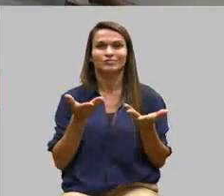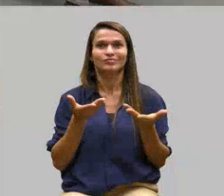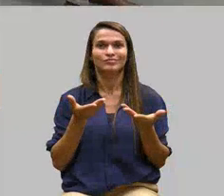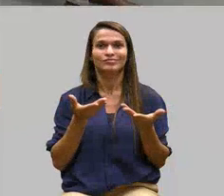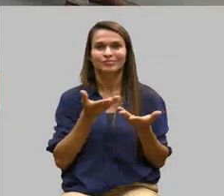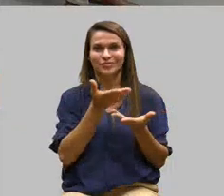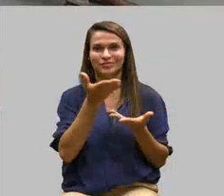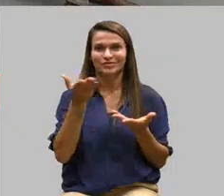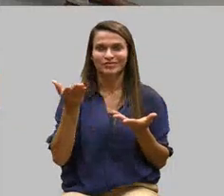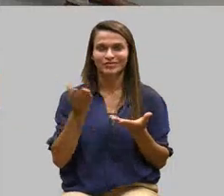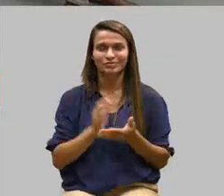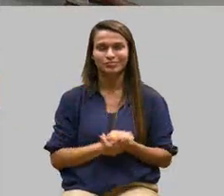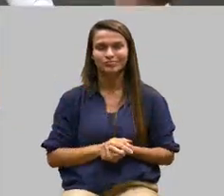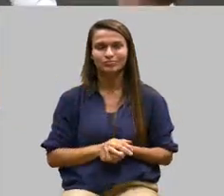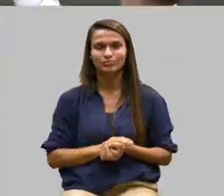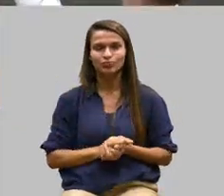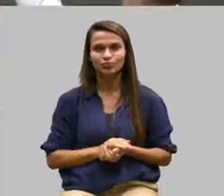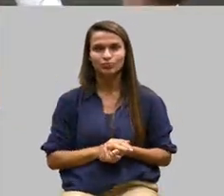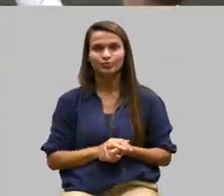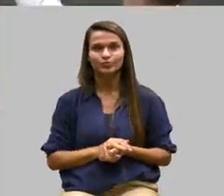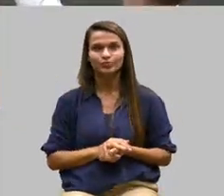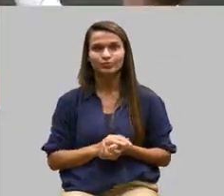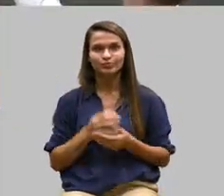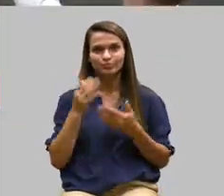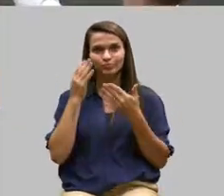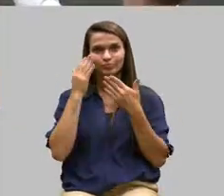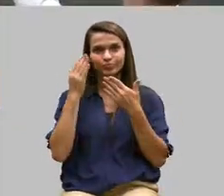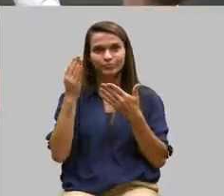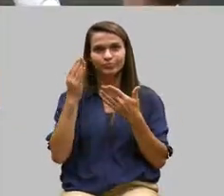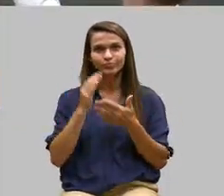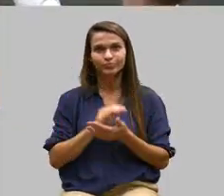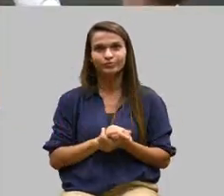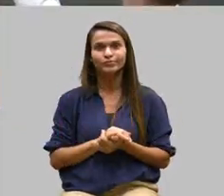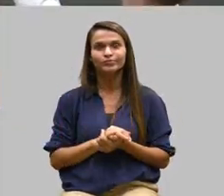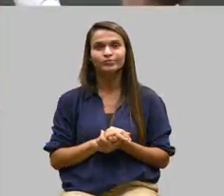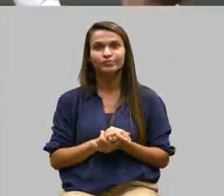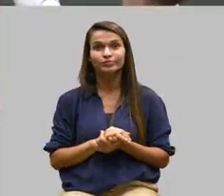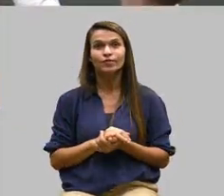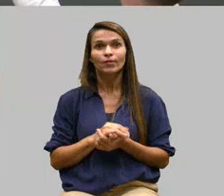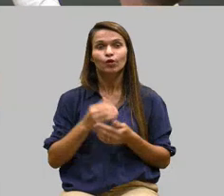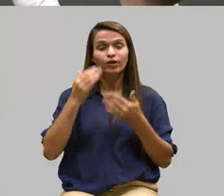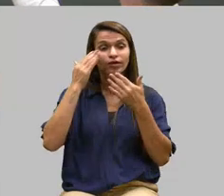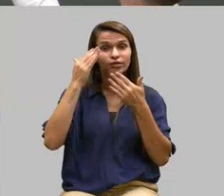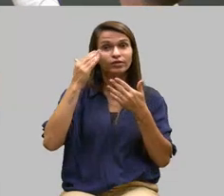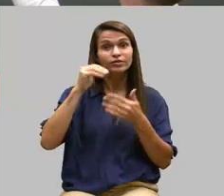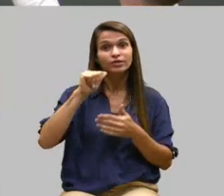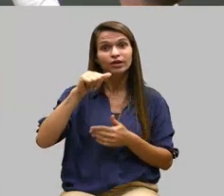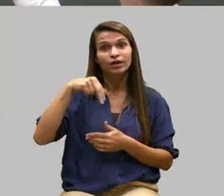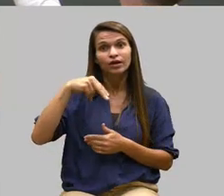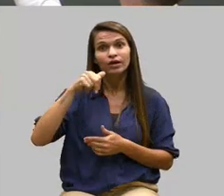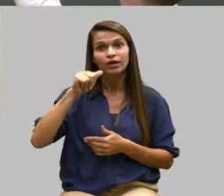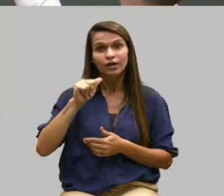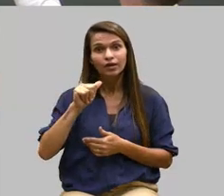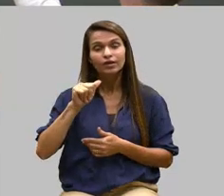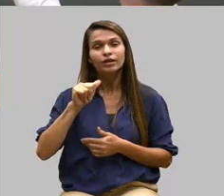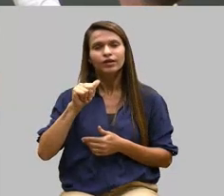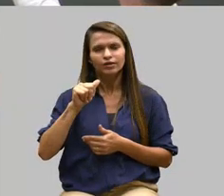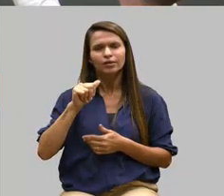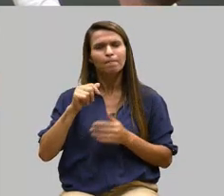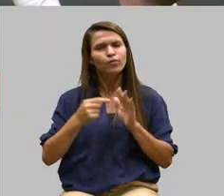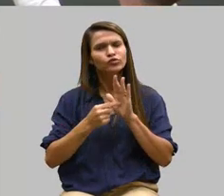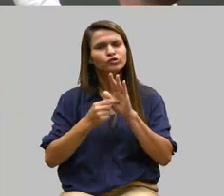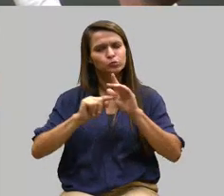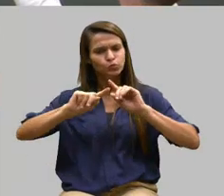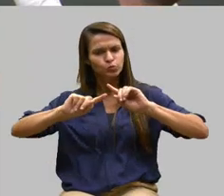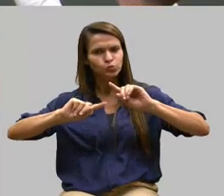agradeço a Ana Lúcia Oliveira é uma pessoa que está mostrando realmente que superou todas as dificuldades